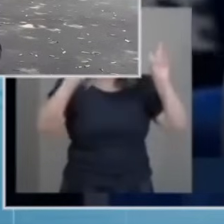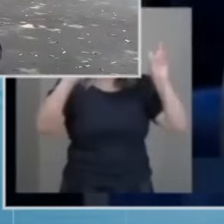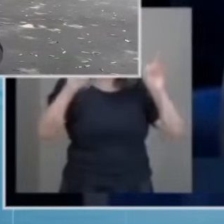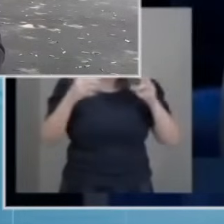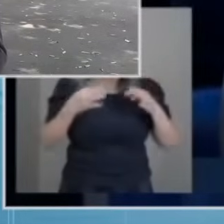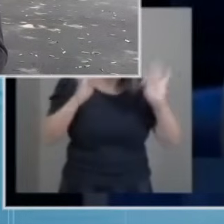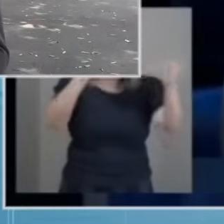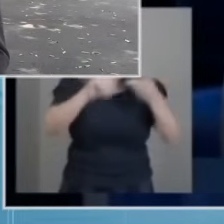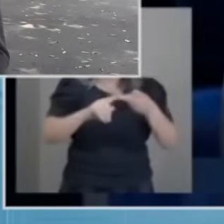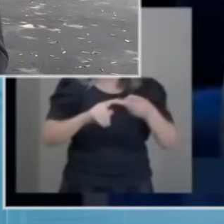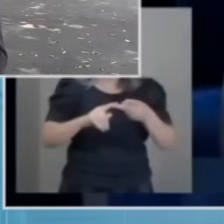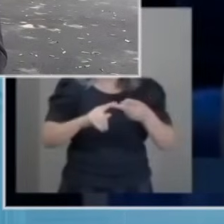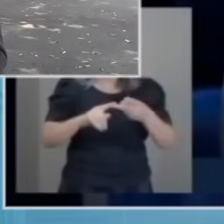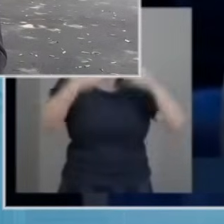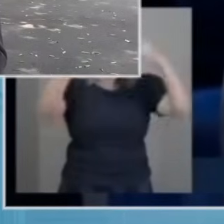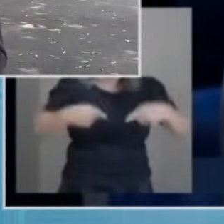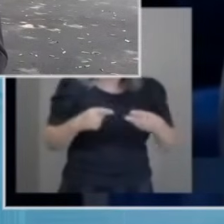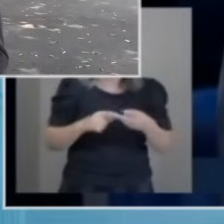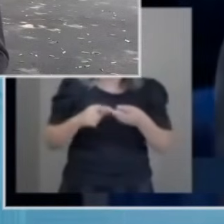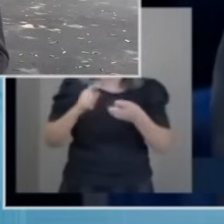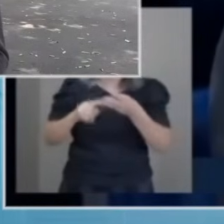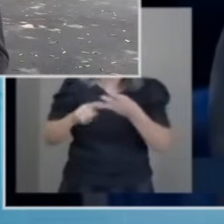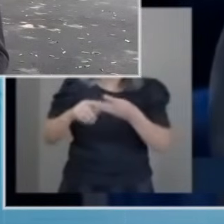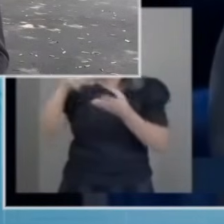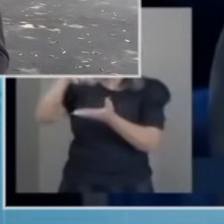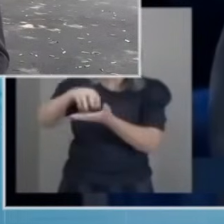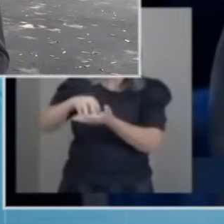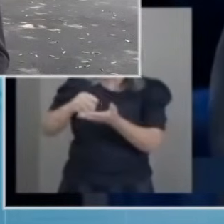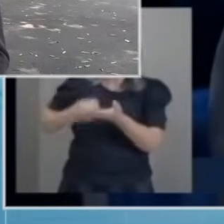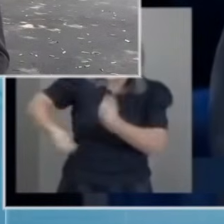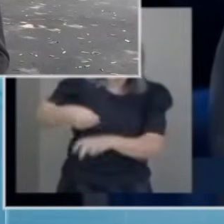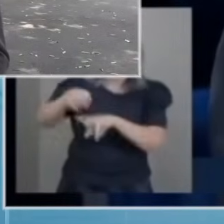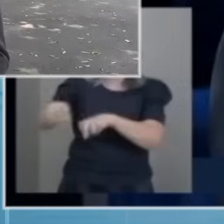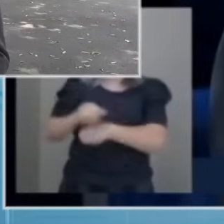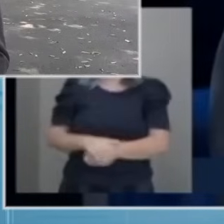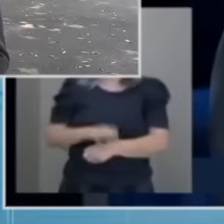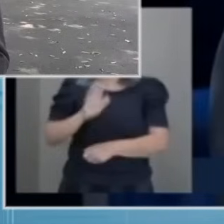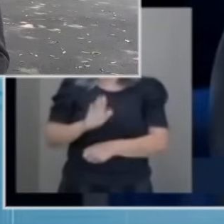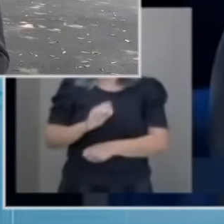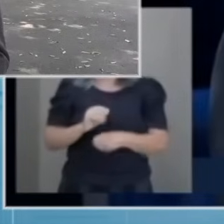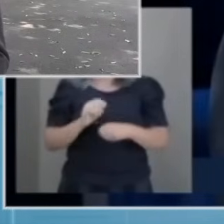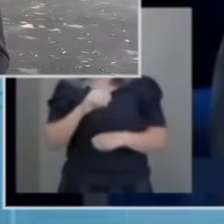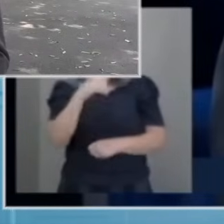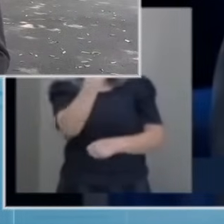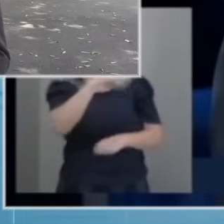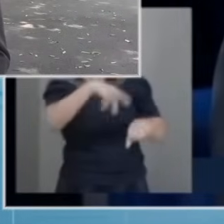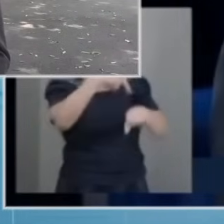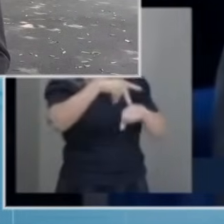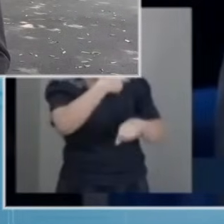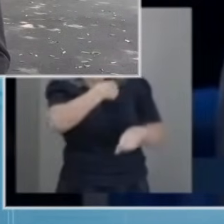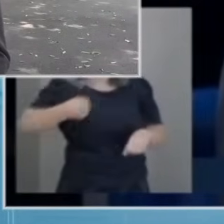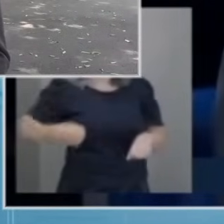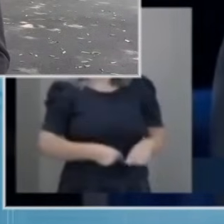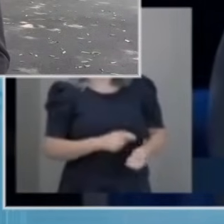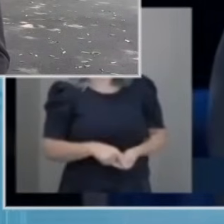Dilma Rousseff e também Michel Temer. Foram gastos nada mais, nada menos do que 8 milhões de reais no famoso